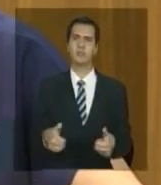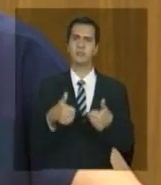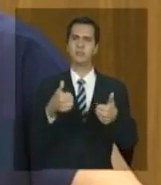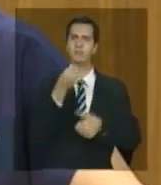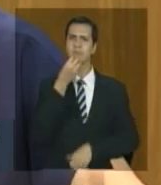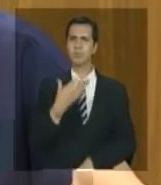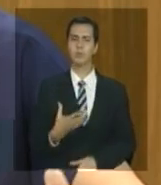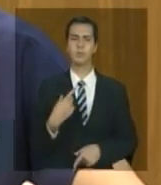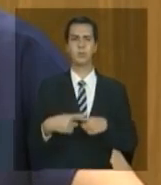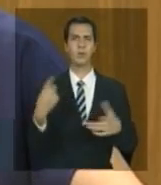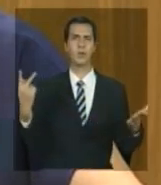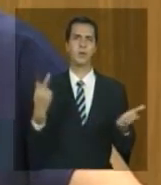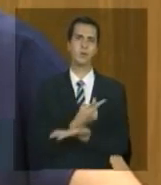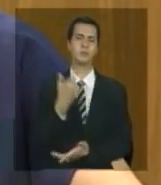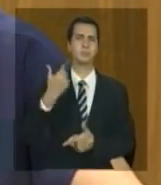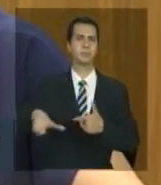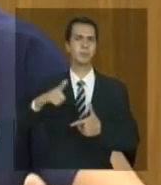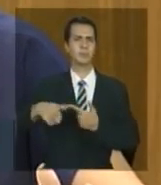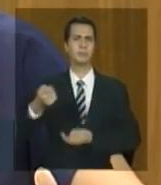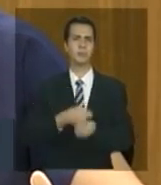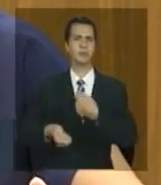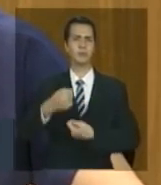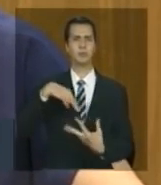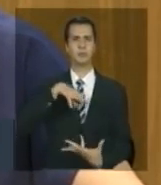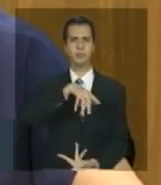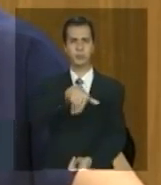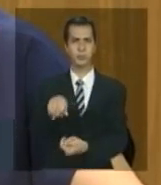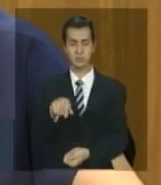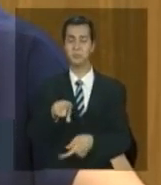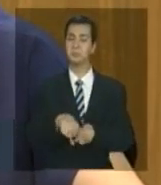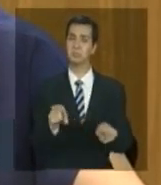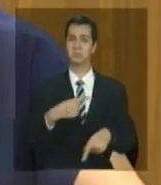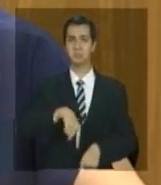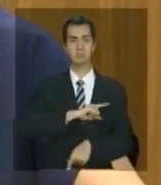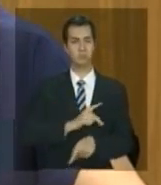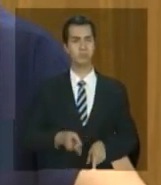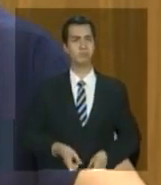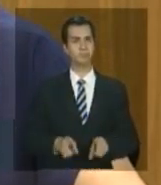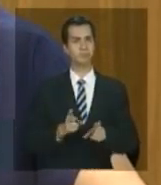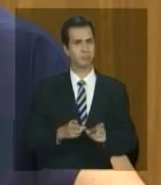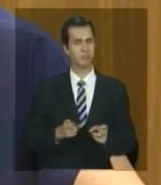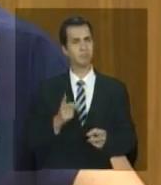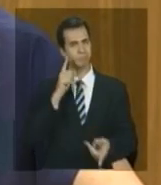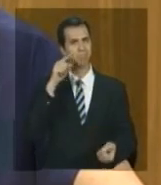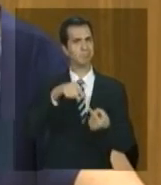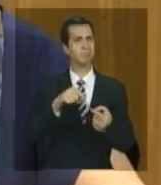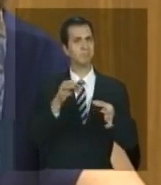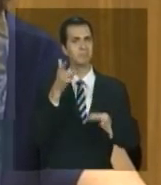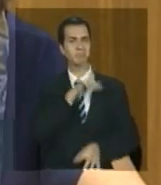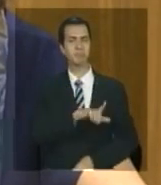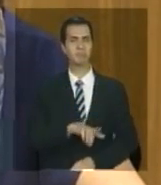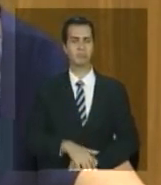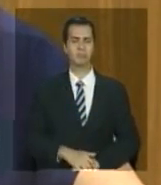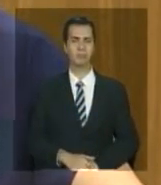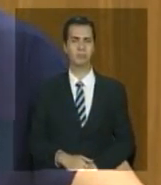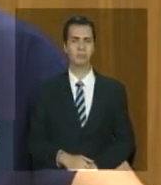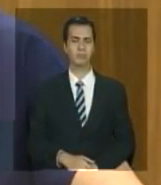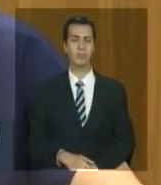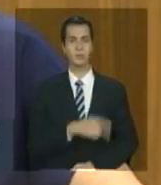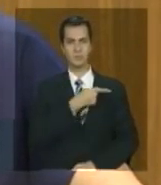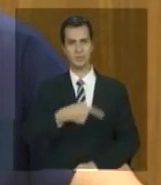efeitos adversos, né, da crise sobre o comércio internacional. Nós, durante a visita da